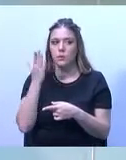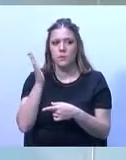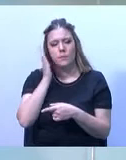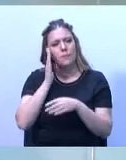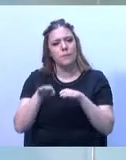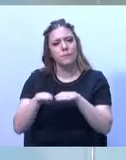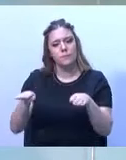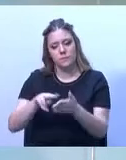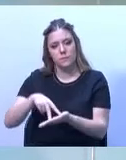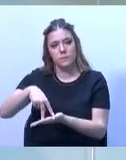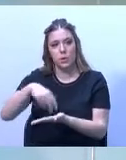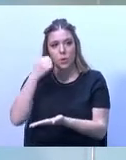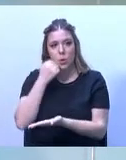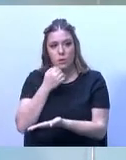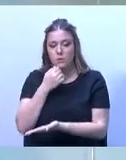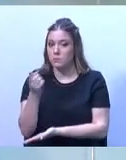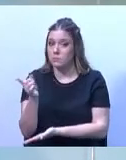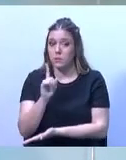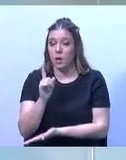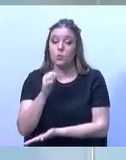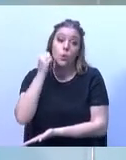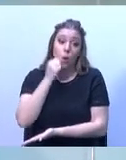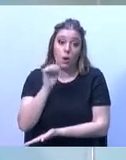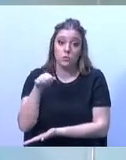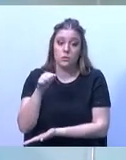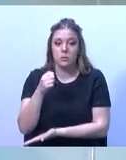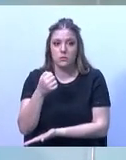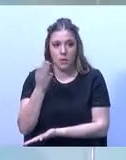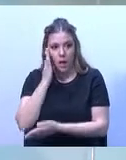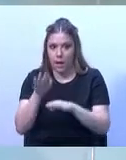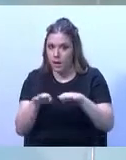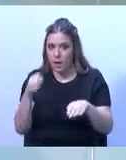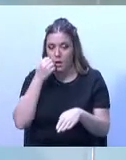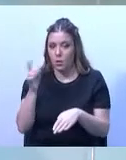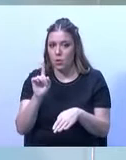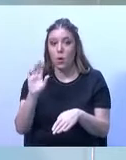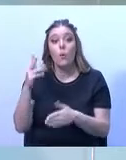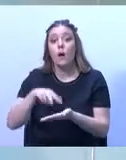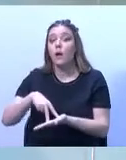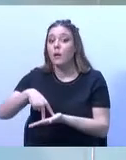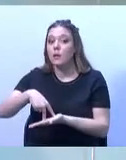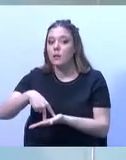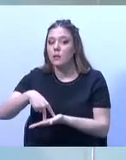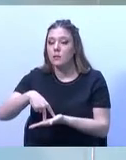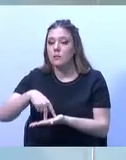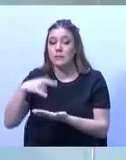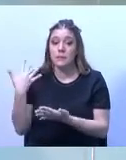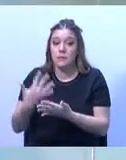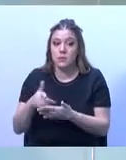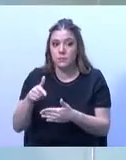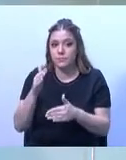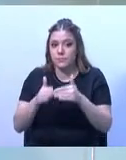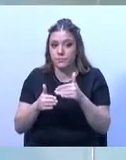cama, dói-lhe? Não, dói-me sim, dói-me. Na cama não me dói. Mas ultimamente, desde que aconteceu